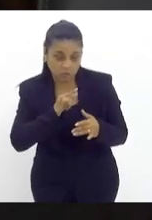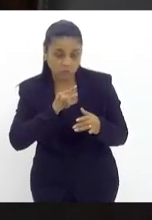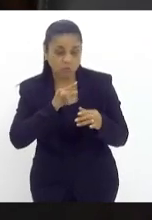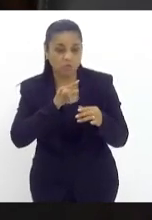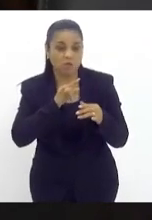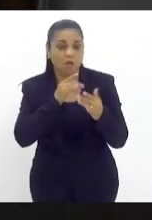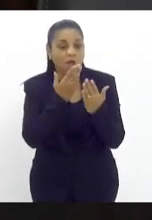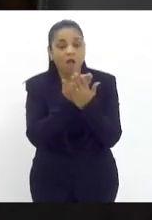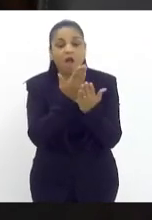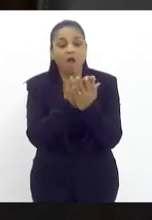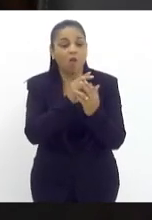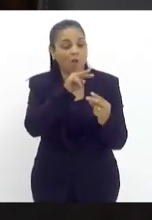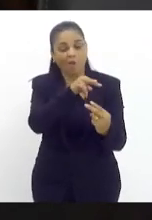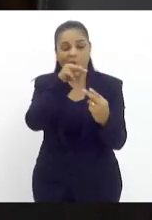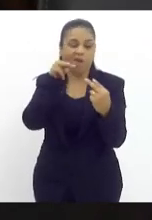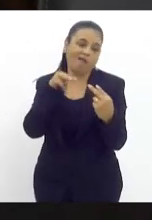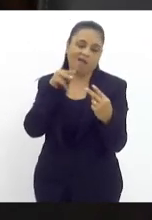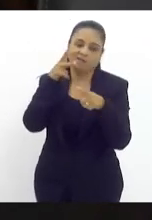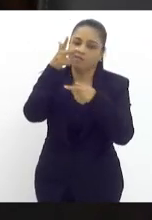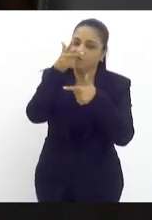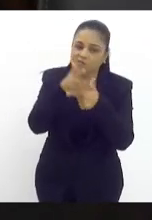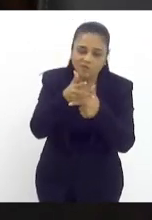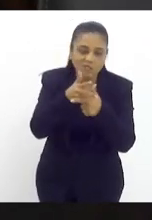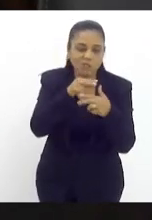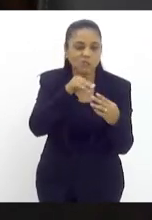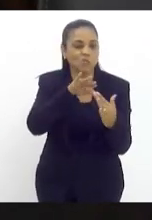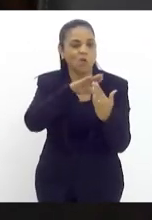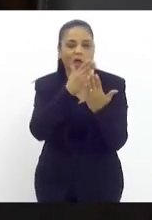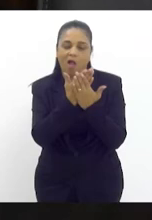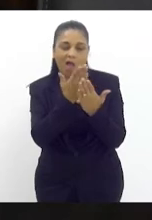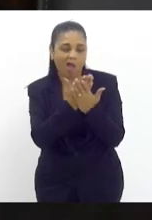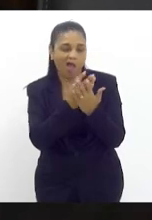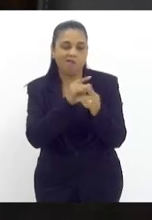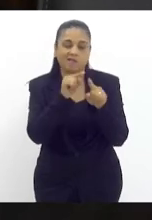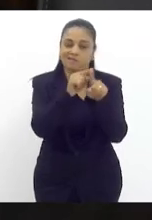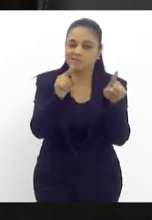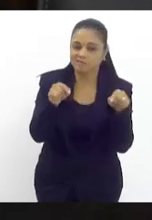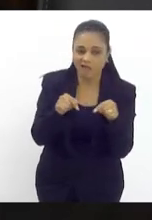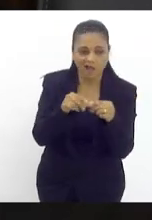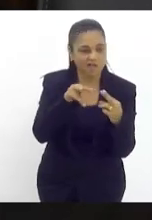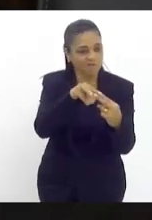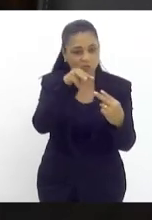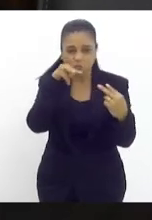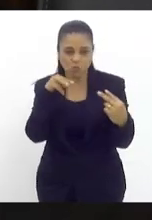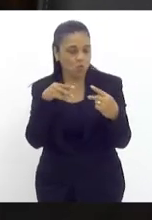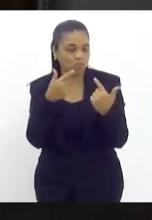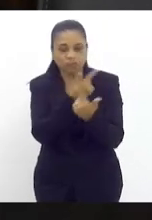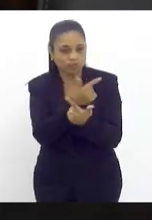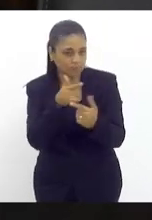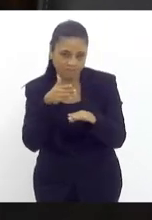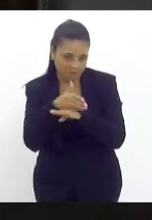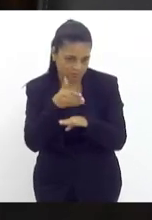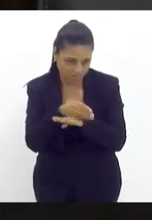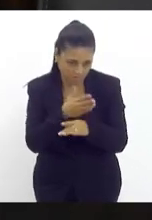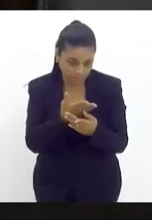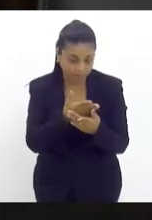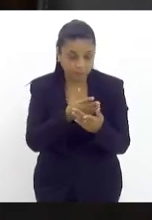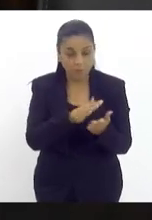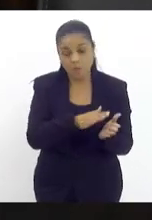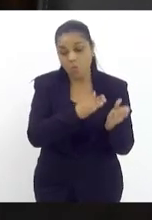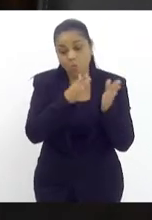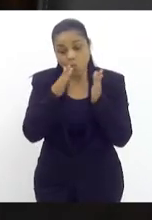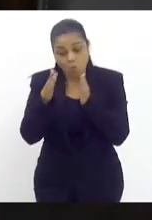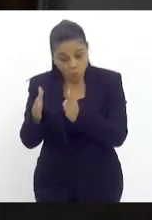né, a videoaulas, a salas de aula virtual, enfim. Mas uma outra parte